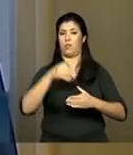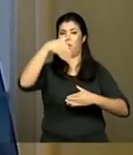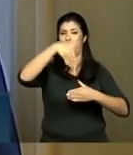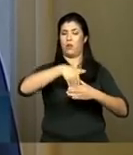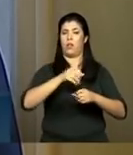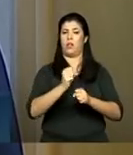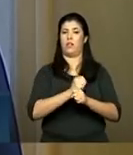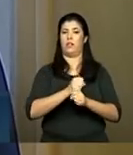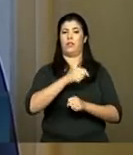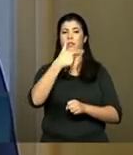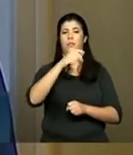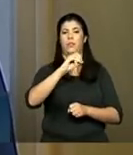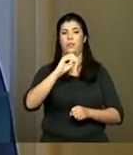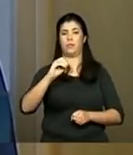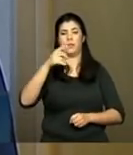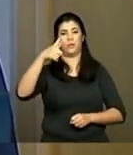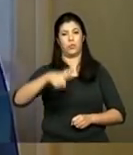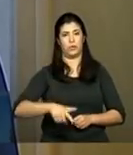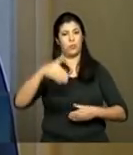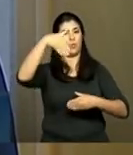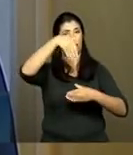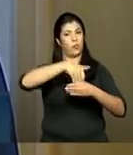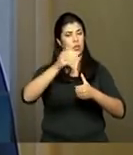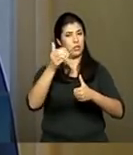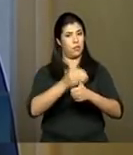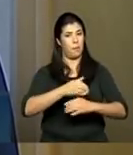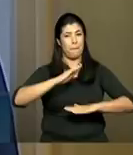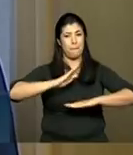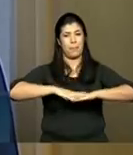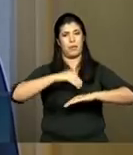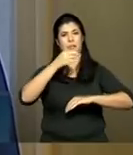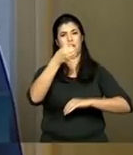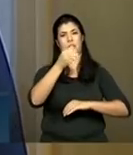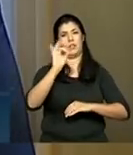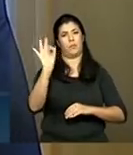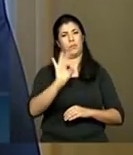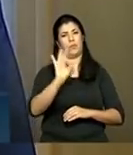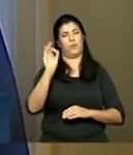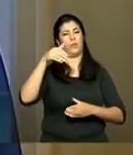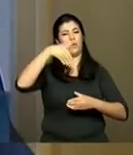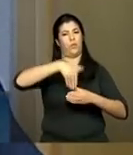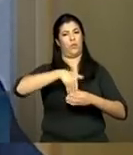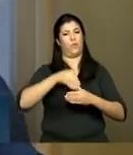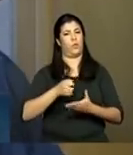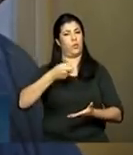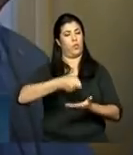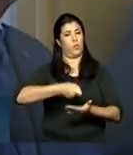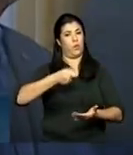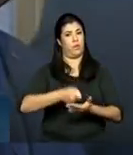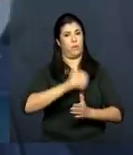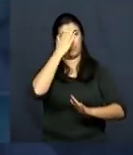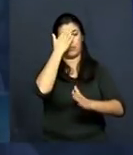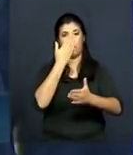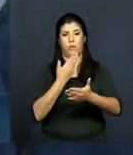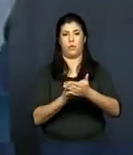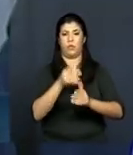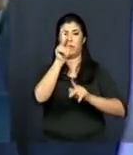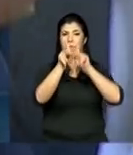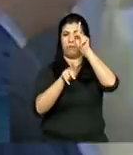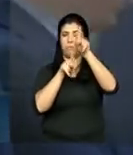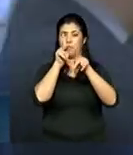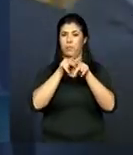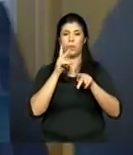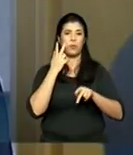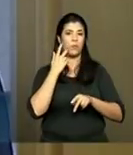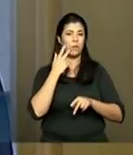2000. E novamente foi eleito com mais de 60% dos votos, confirmado assim a confiança dos sobralenses